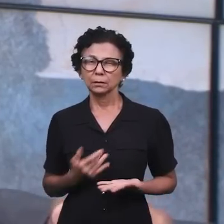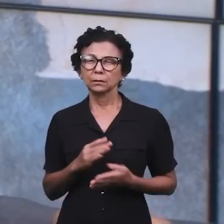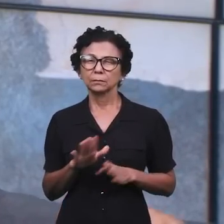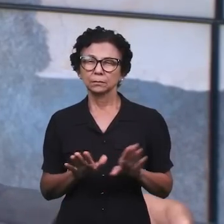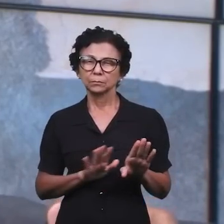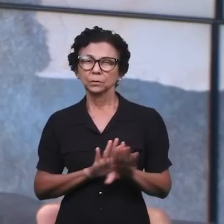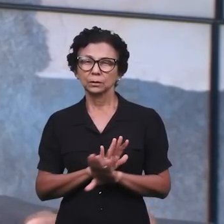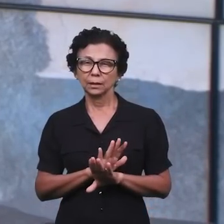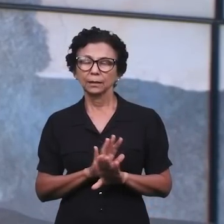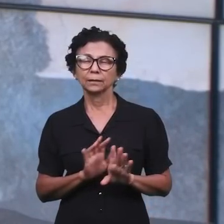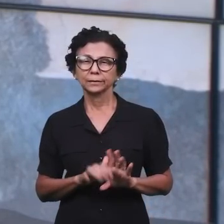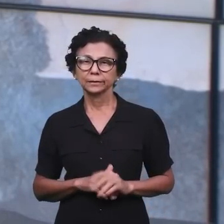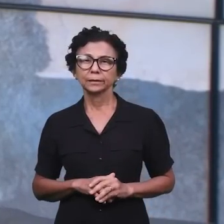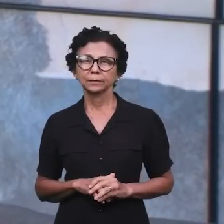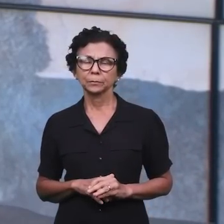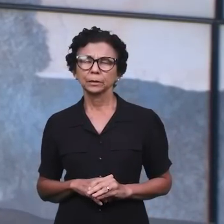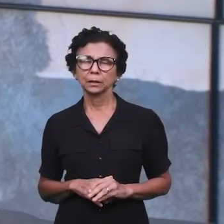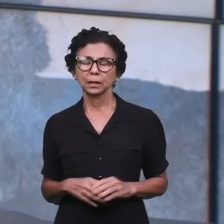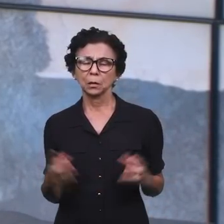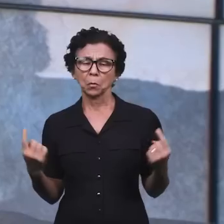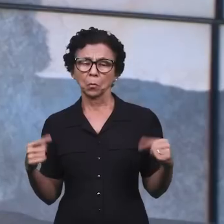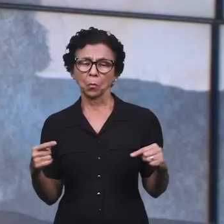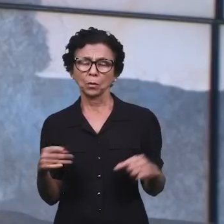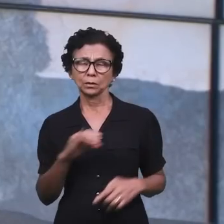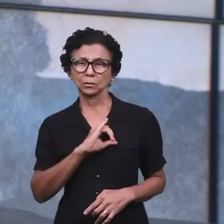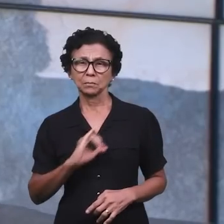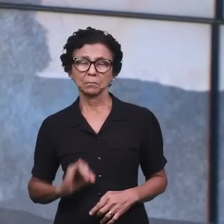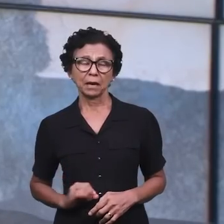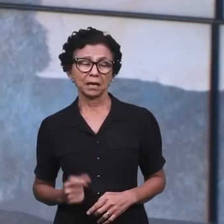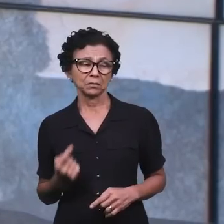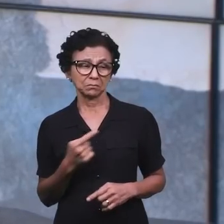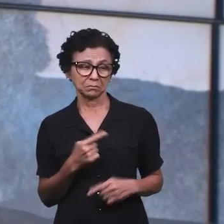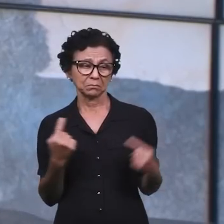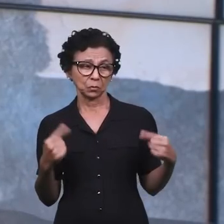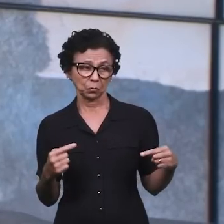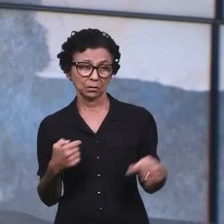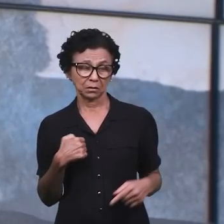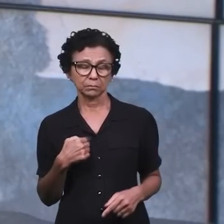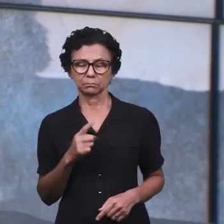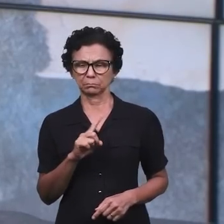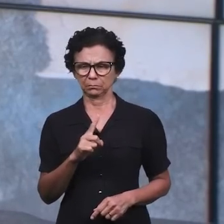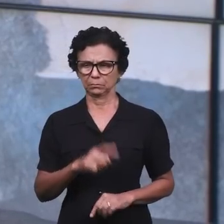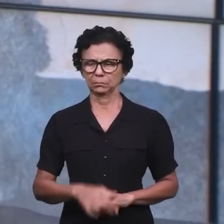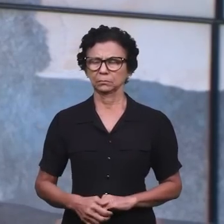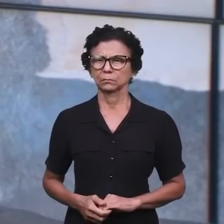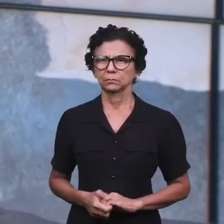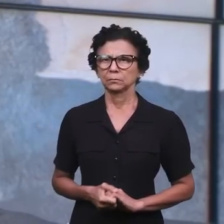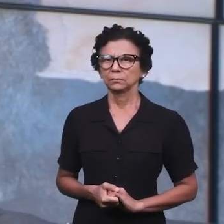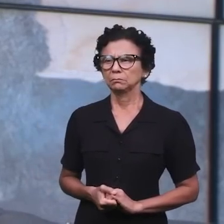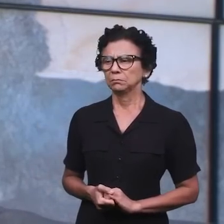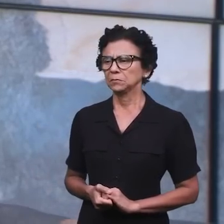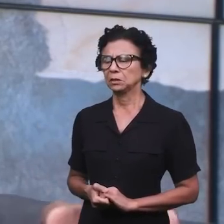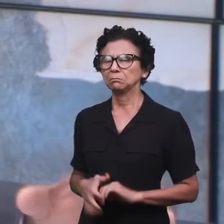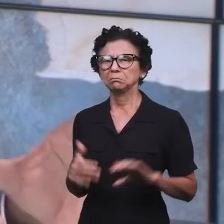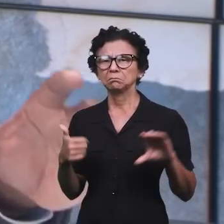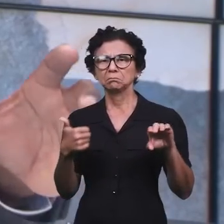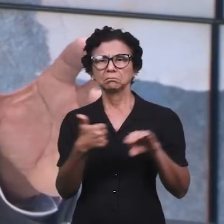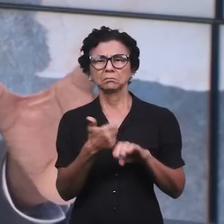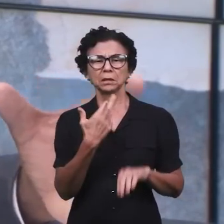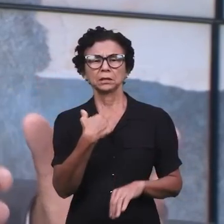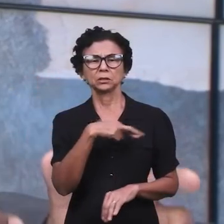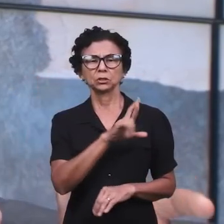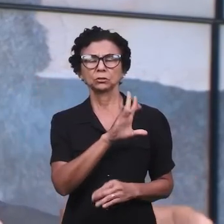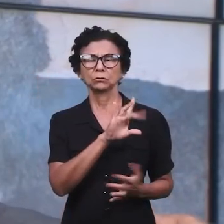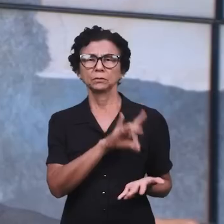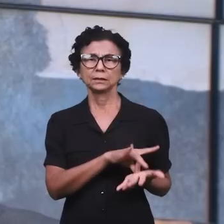se o império agora adotou o cristianismo como uma religião oficial, as pessoas, por